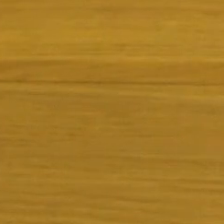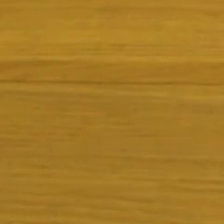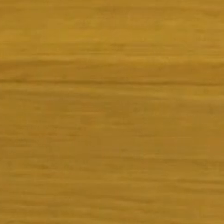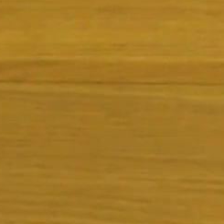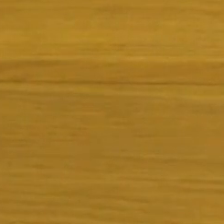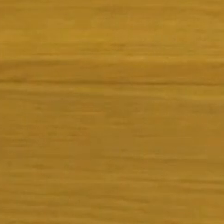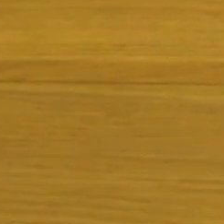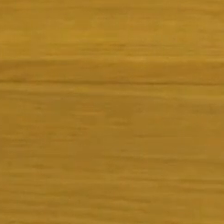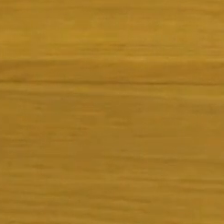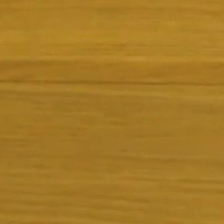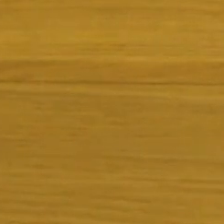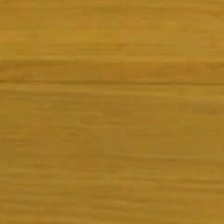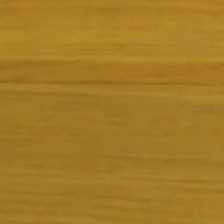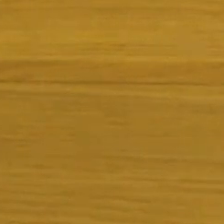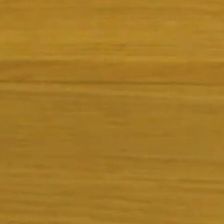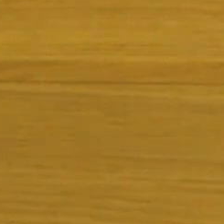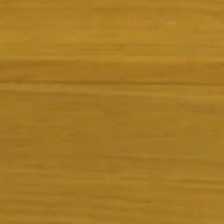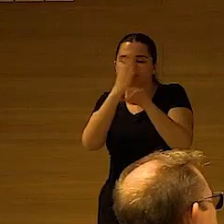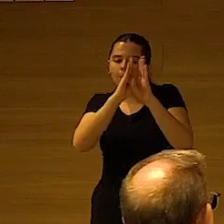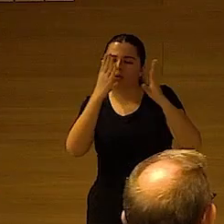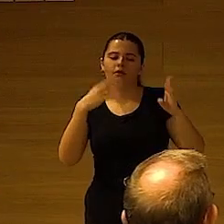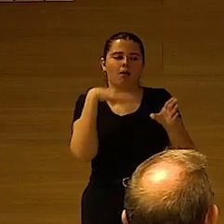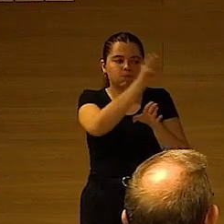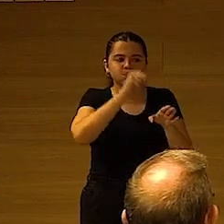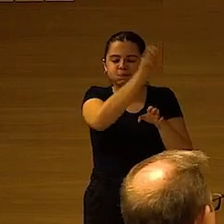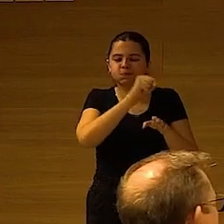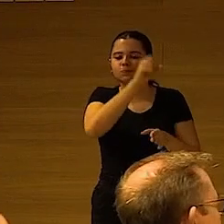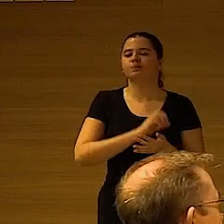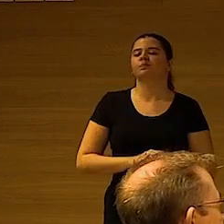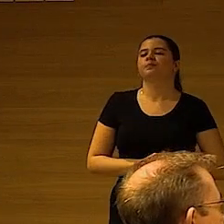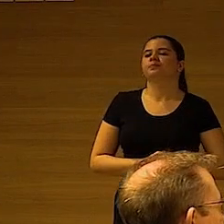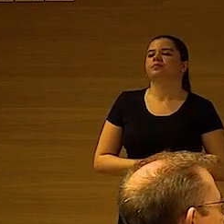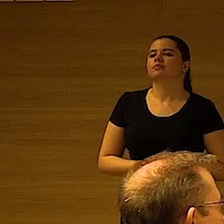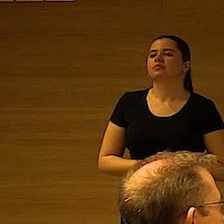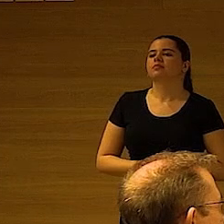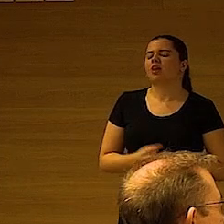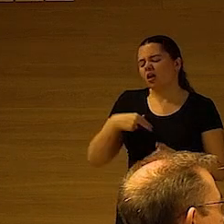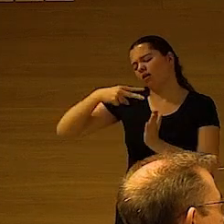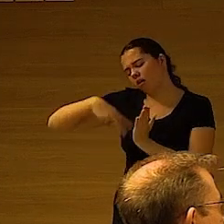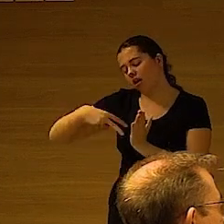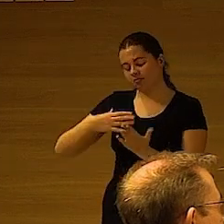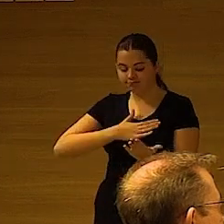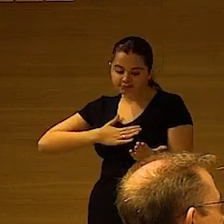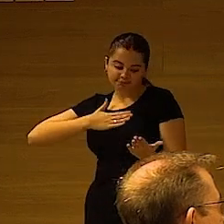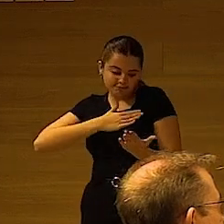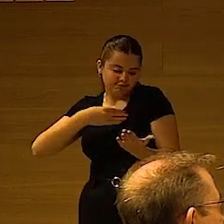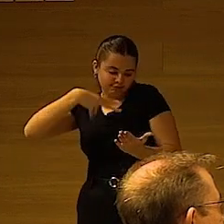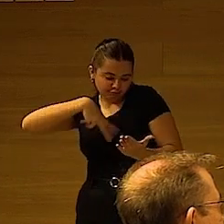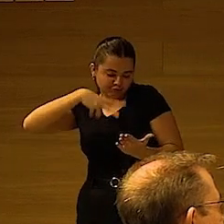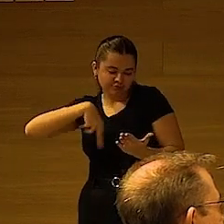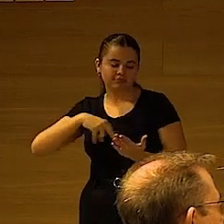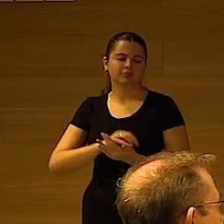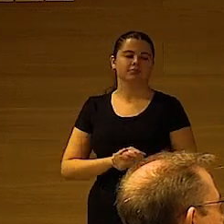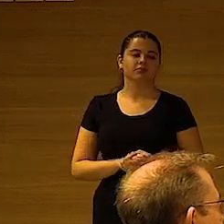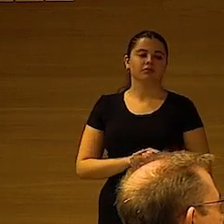tirar livros na biblioteca do ensino médio. Eu fui lendo com muito gosto e é uma menina